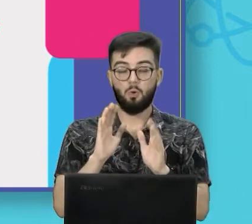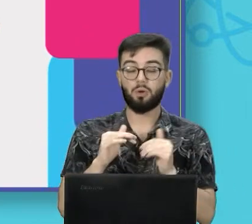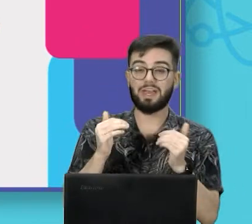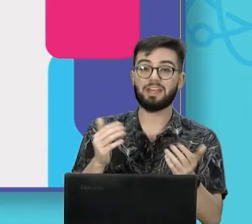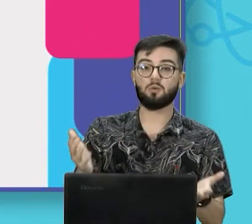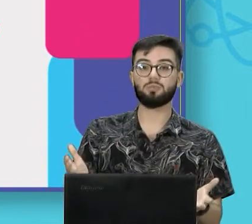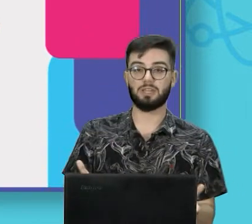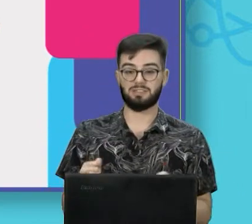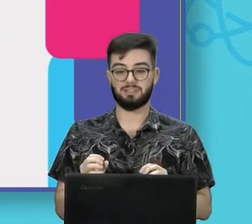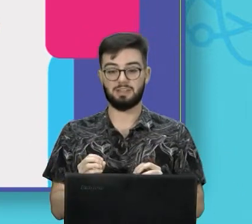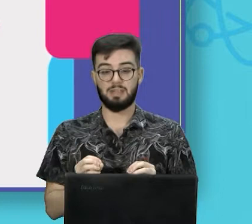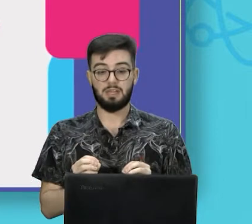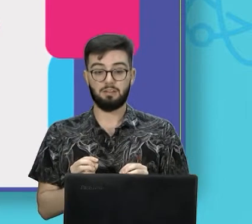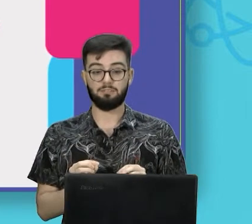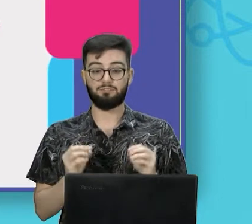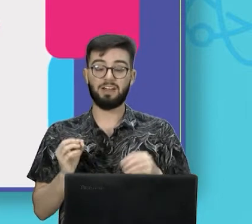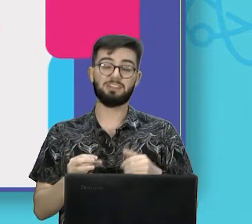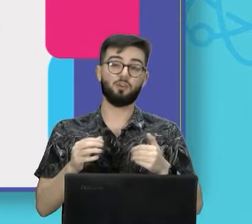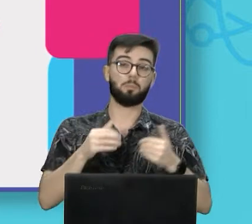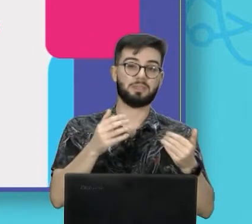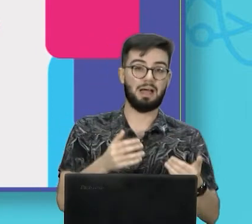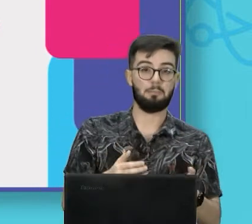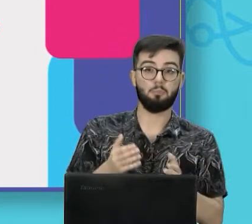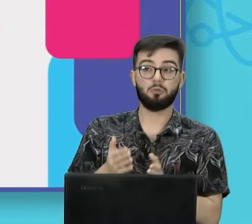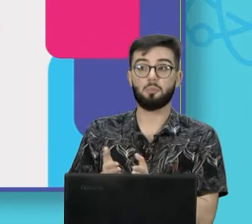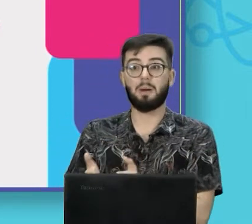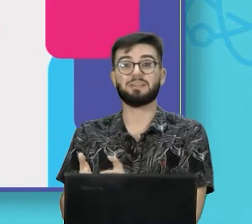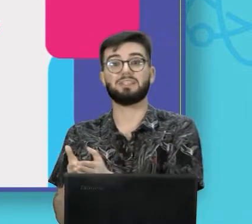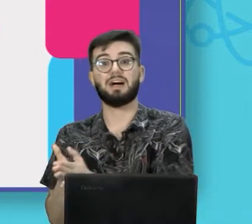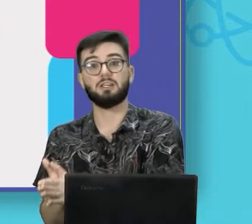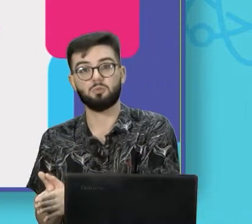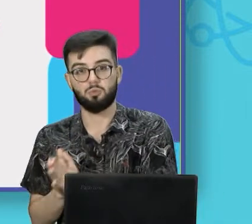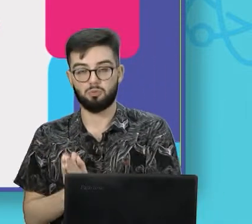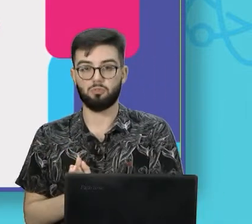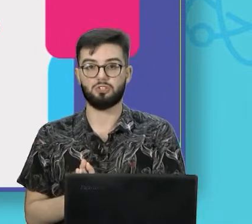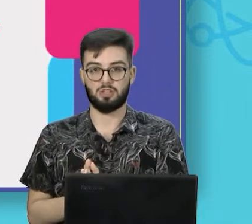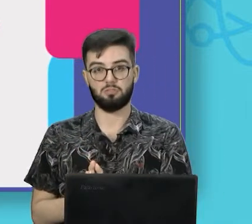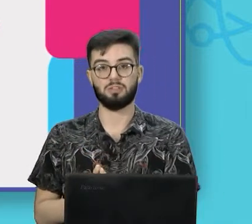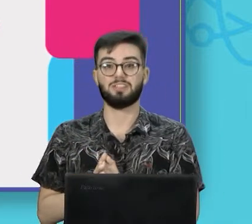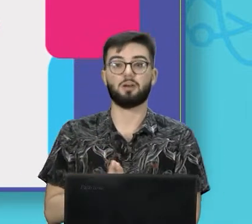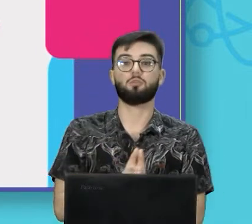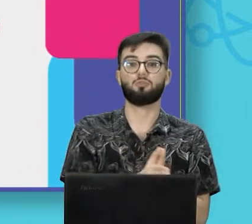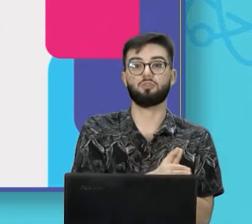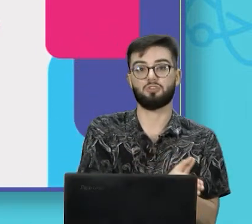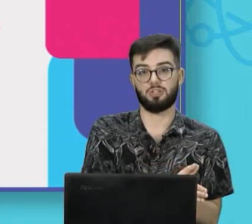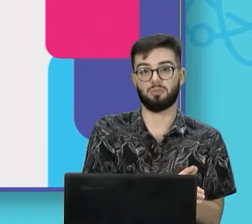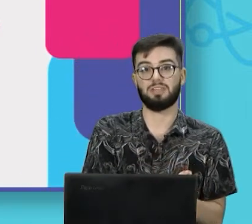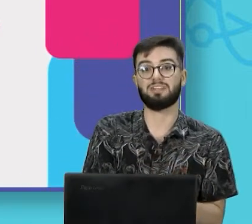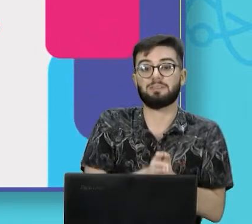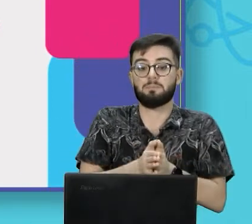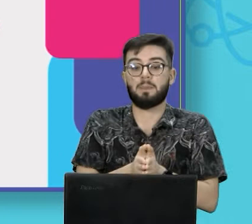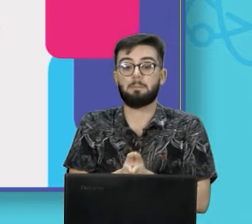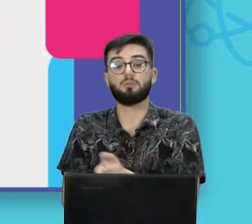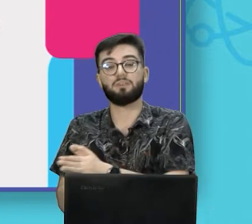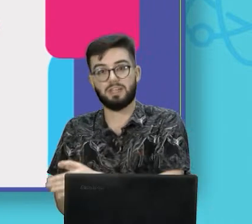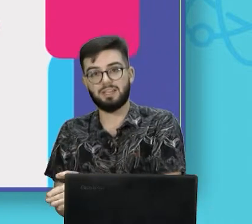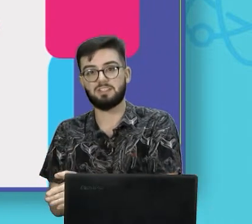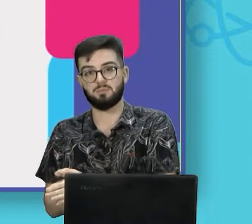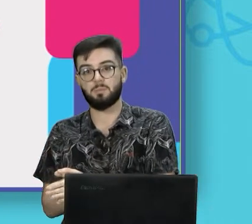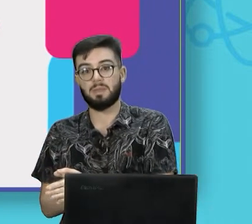Estados o que é que acontece vai se optar muito baseado nos Estados Unidos na Constituição estadunidense